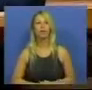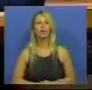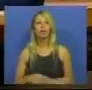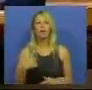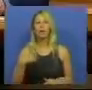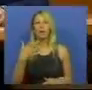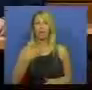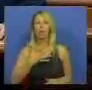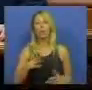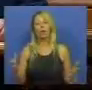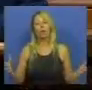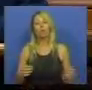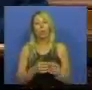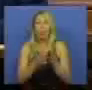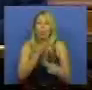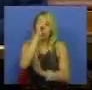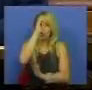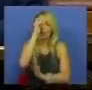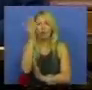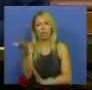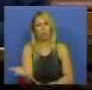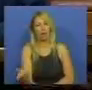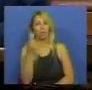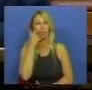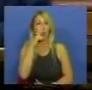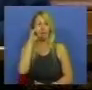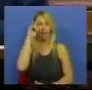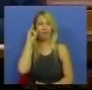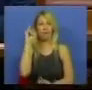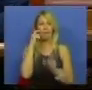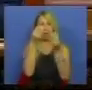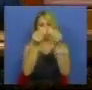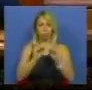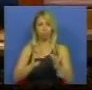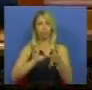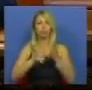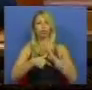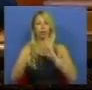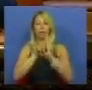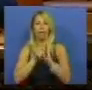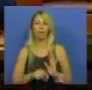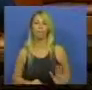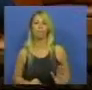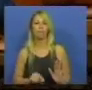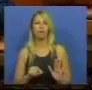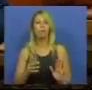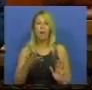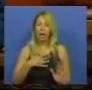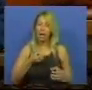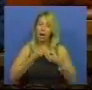Eu queria, com todo o respeito pelos autores deste projeto de lei,